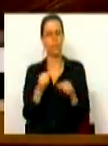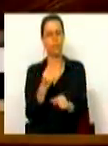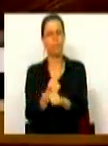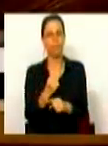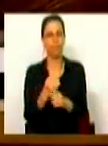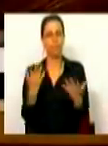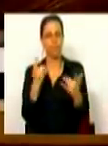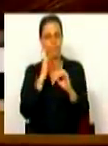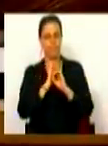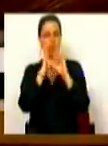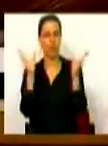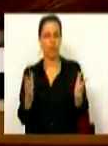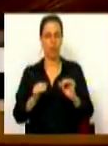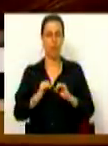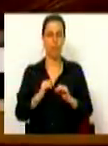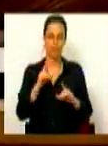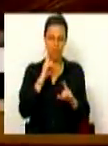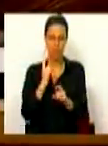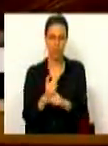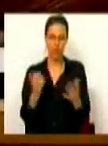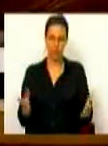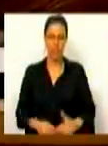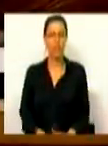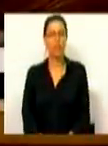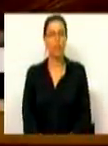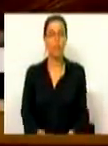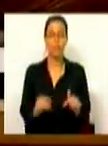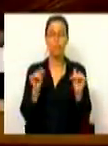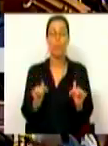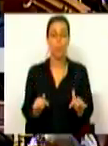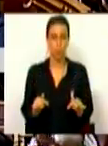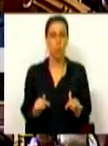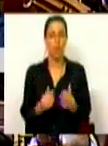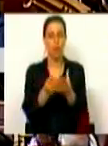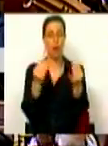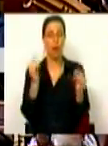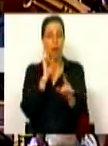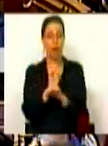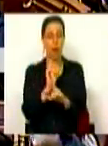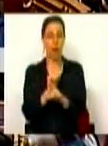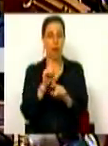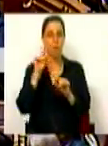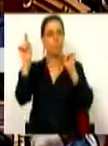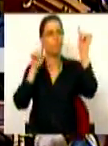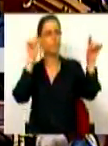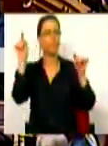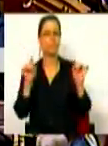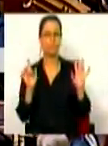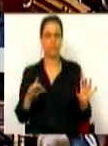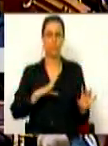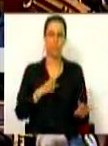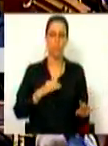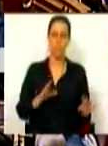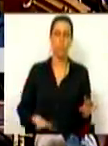também, obviamente, as nossas exigências. Hoje, muitos dos que estariam espalhados por esse